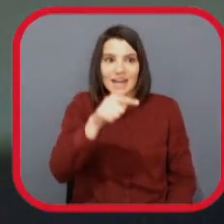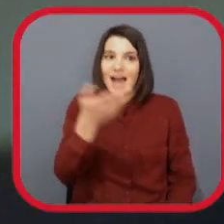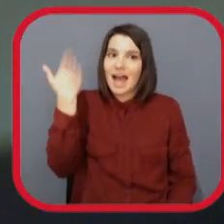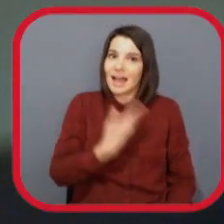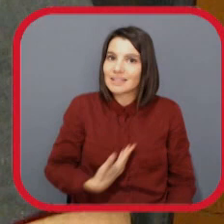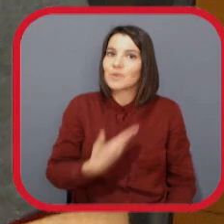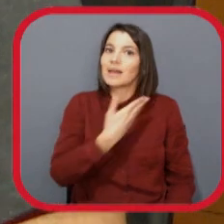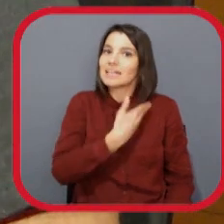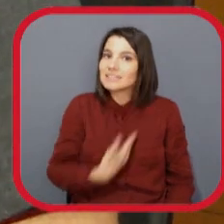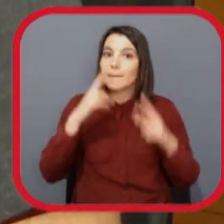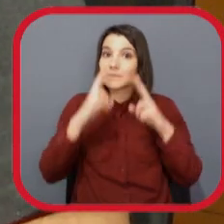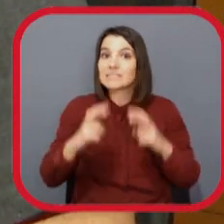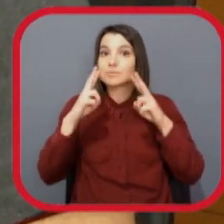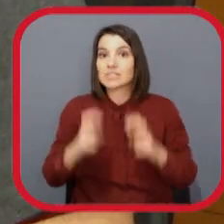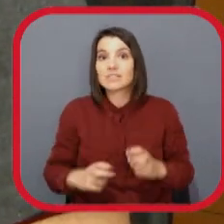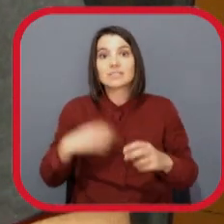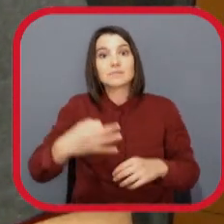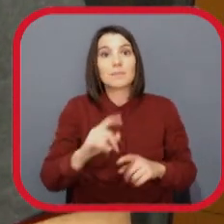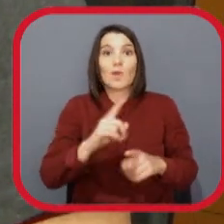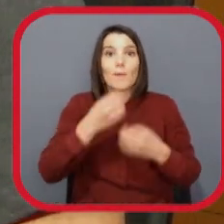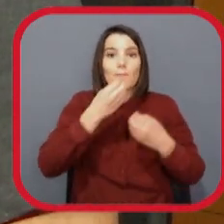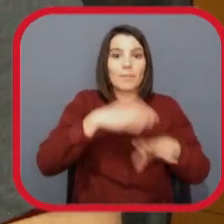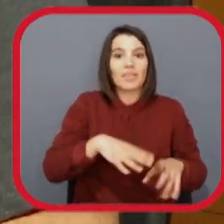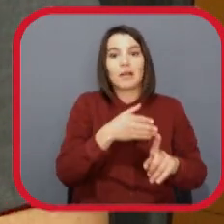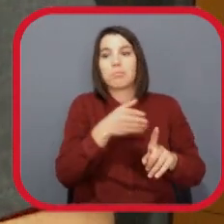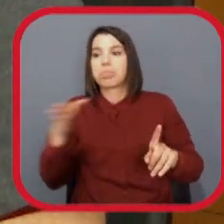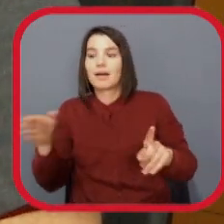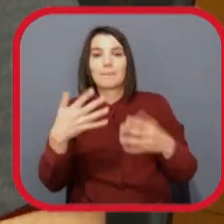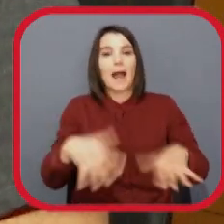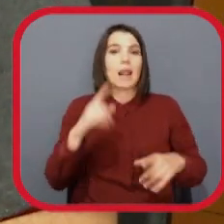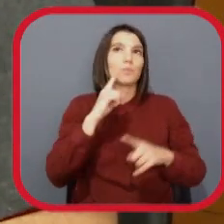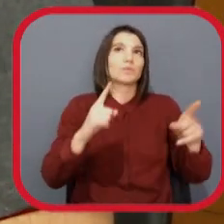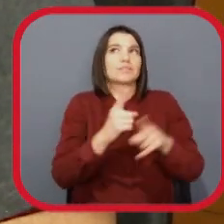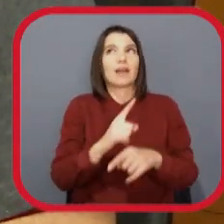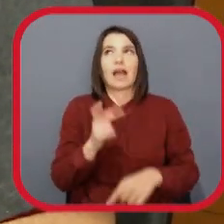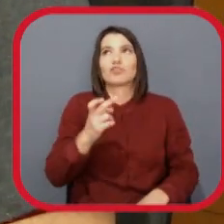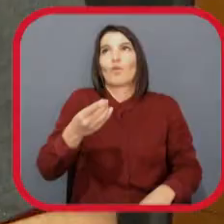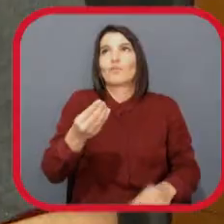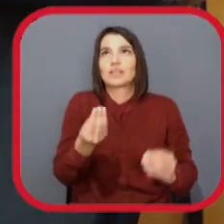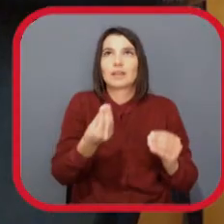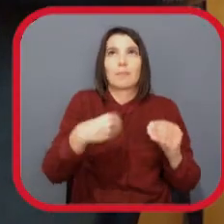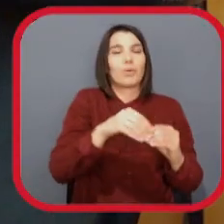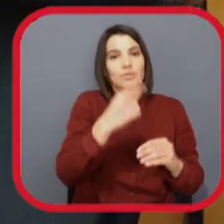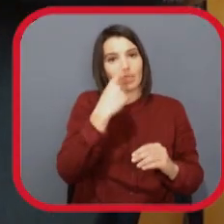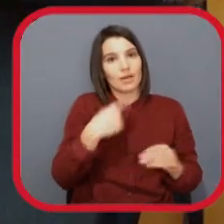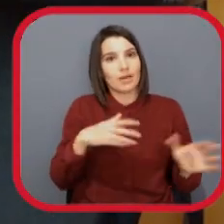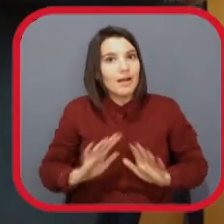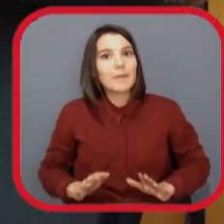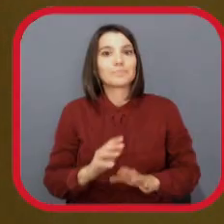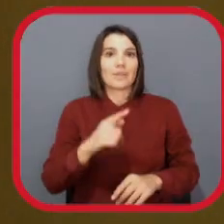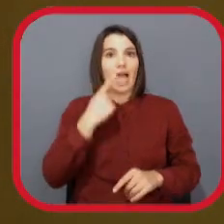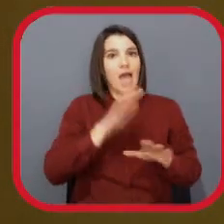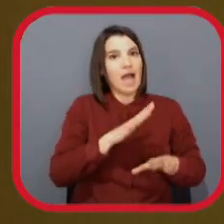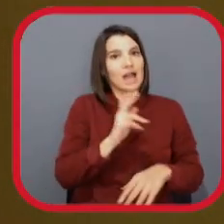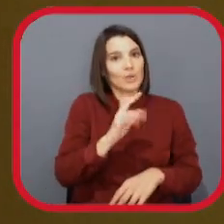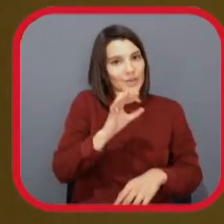constante para não nos perdermos e não estarmos a pôr uma música, por exemplo, dos anos 90, quando estamos ainda nos